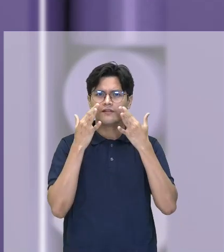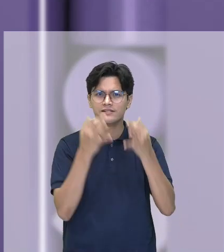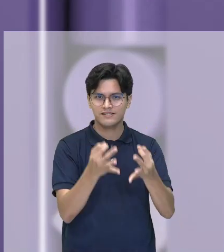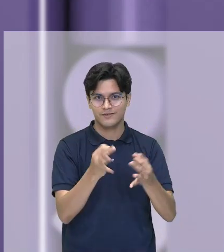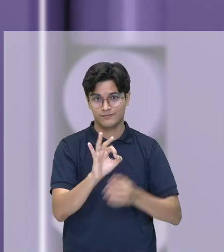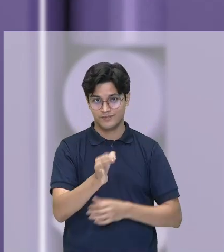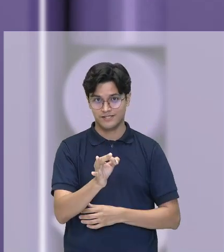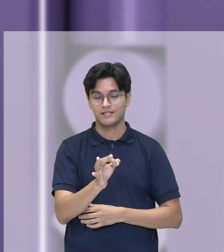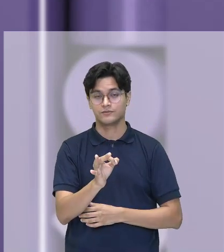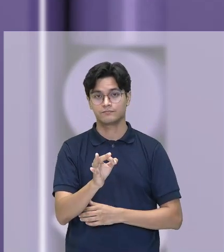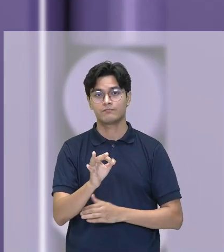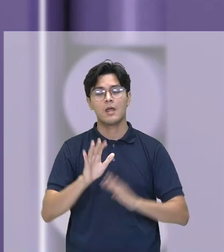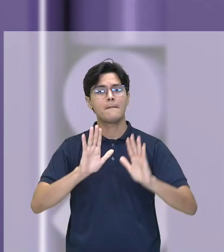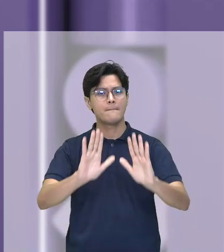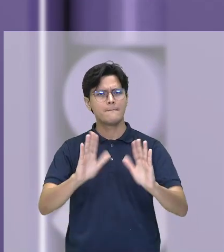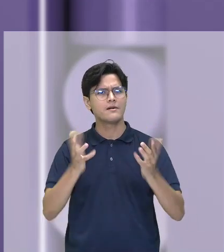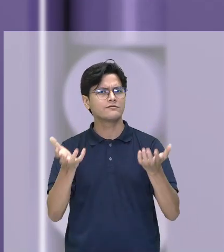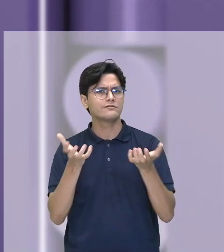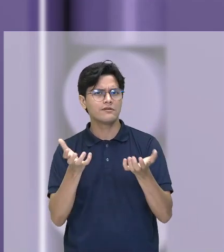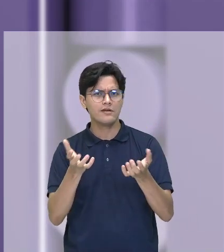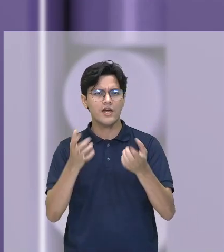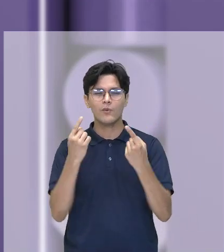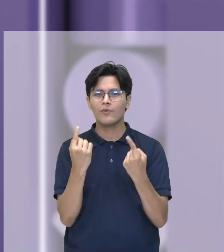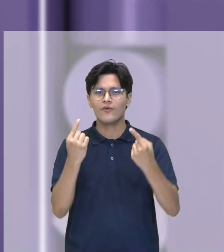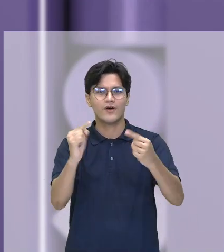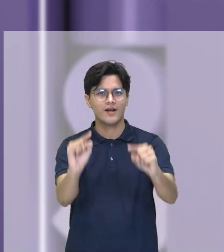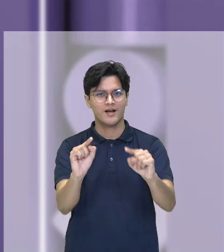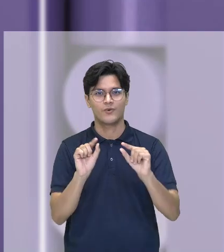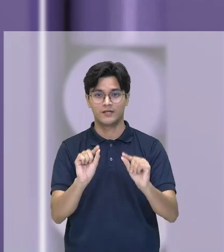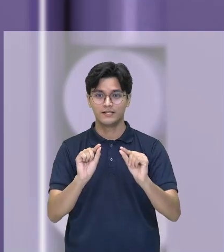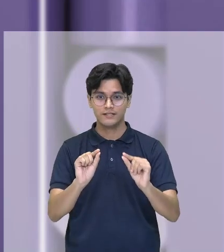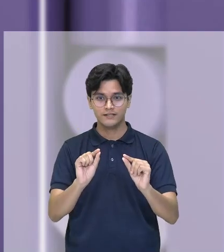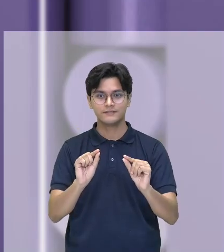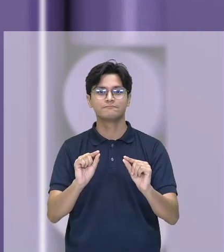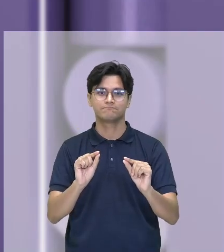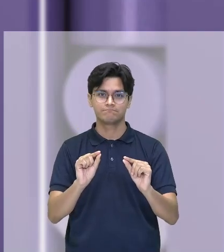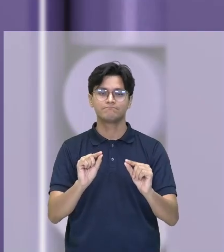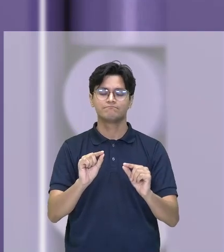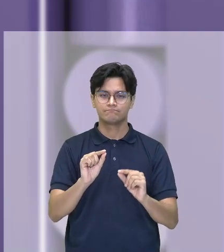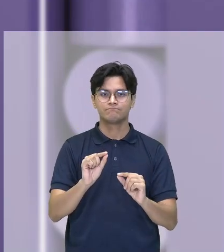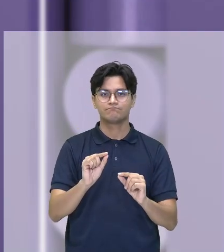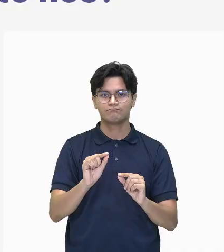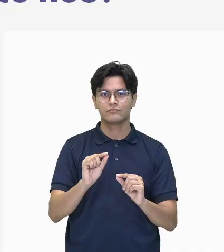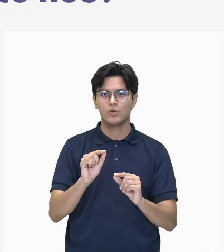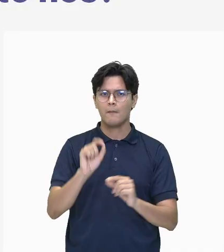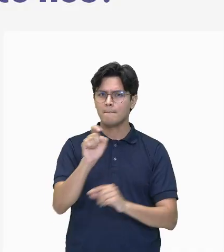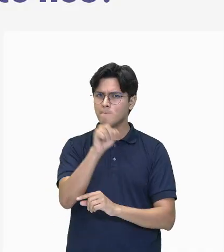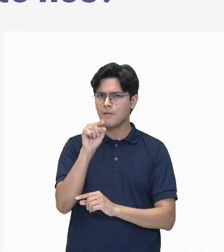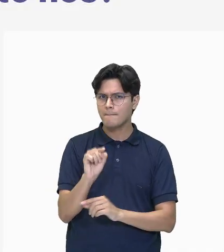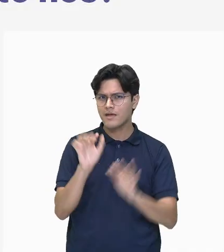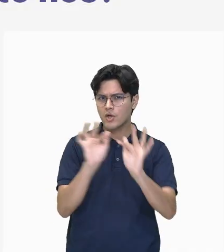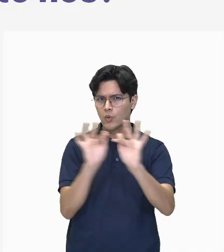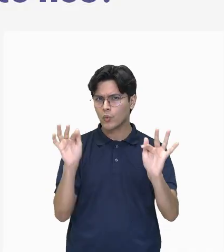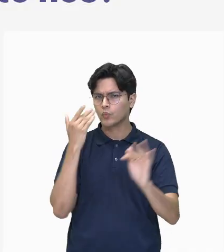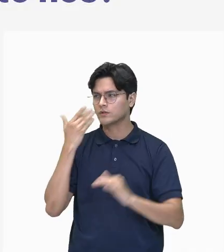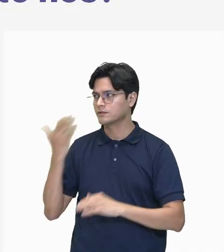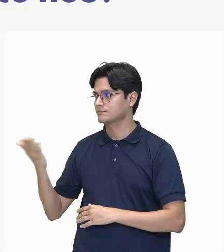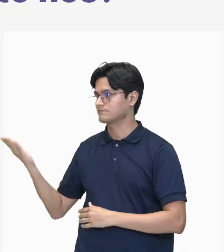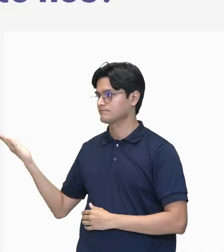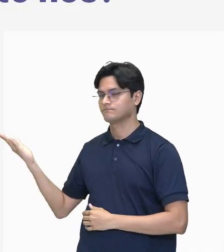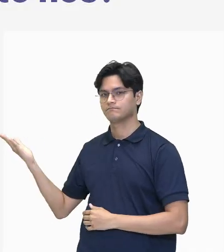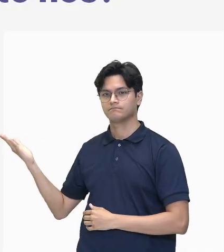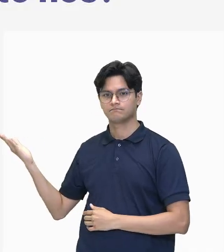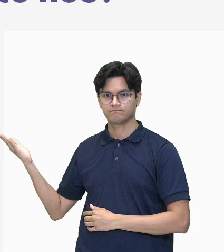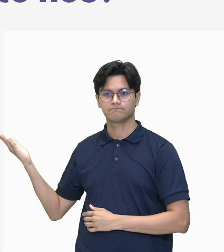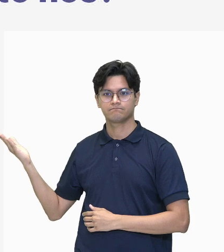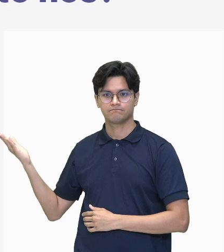tá bom? Mas eu quero te provocar, em primeiro lugar, com a seguinte pergunta. Você já parou